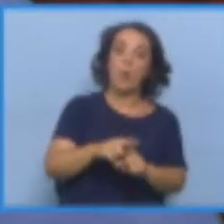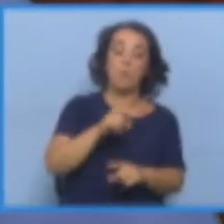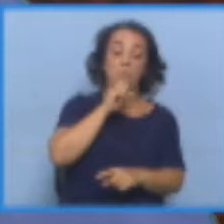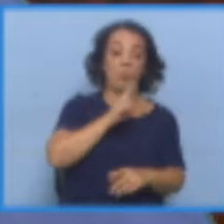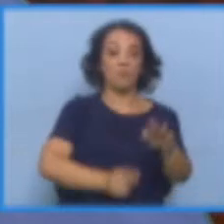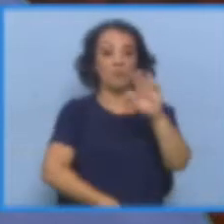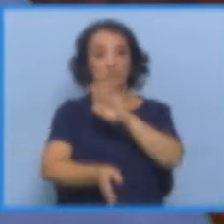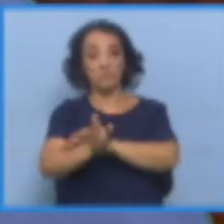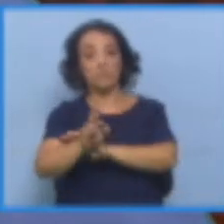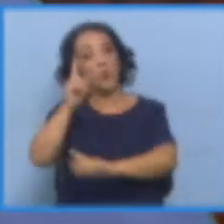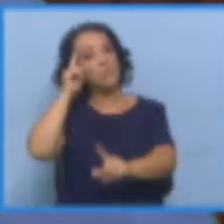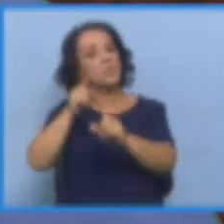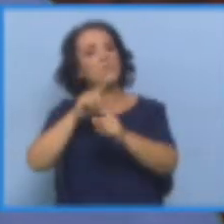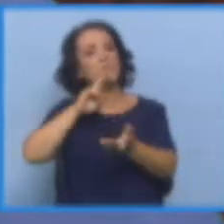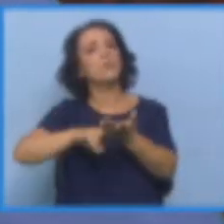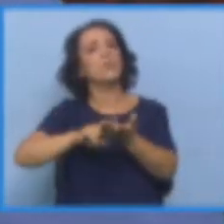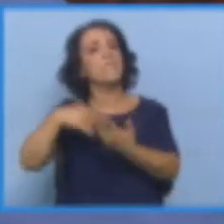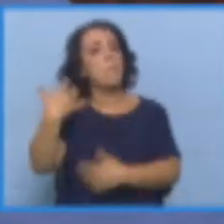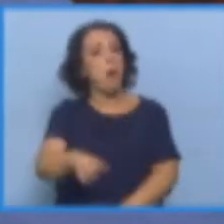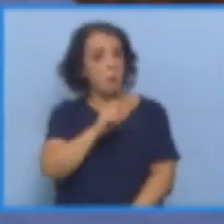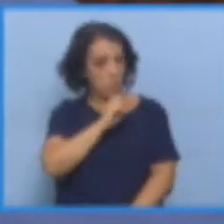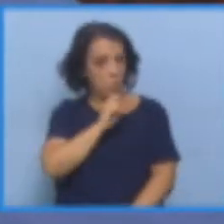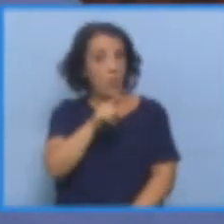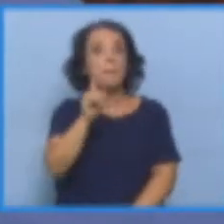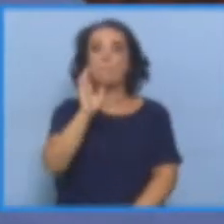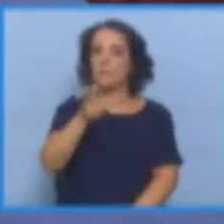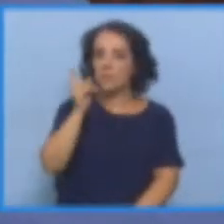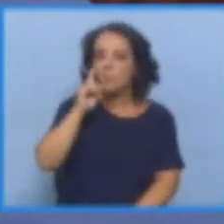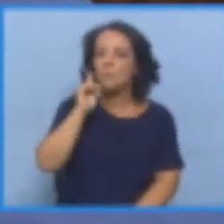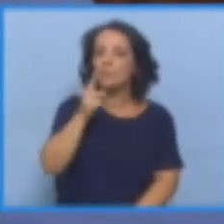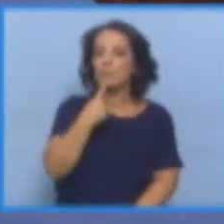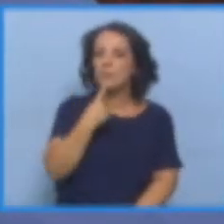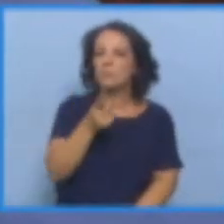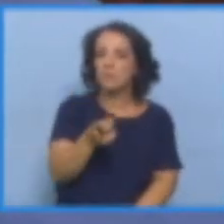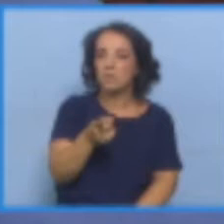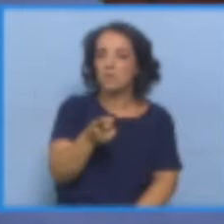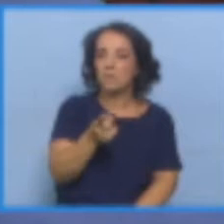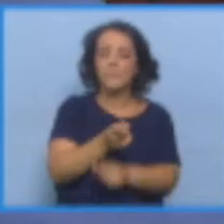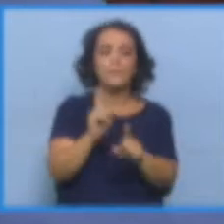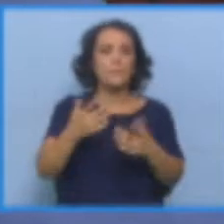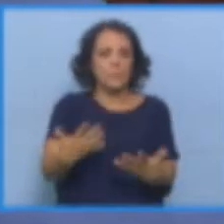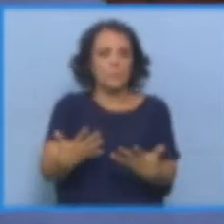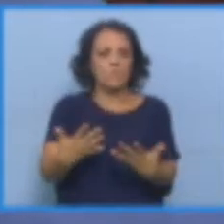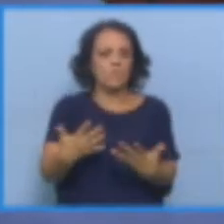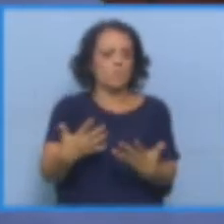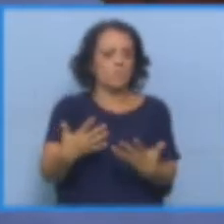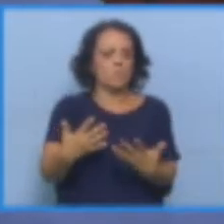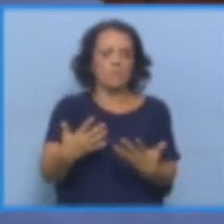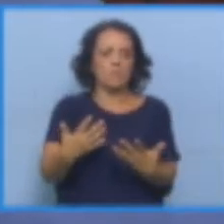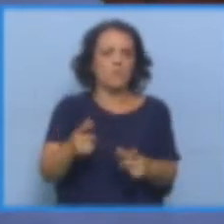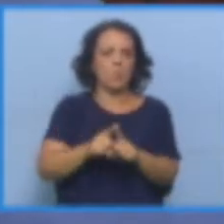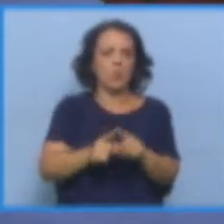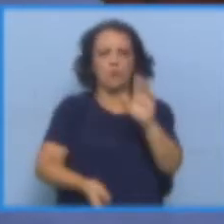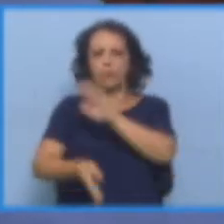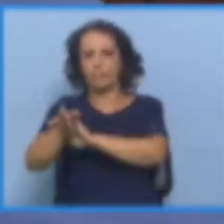errados. Porque é preciso perceber isto. Ou seja, há neste momento uma grande dinâmica de partida